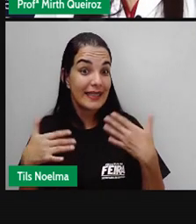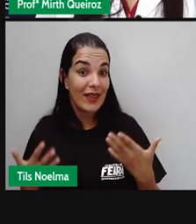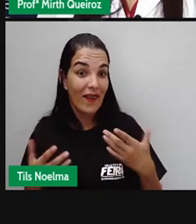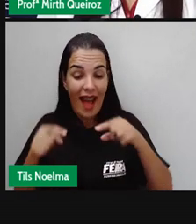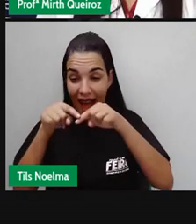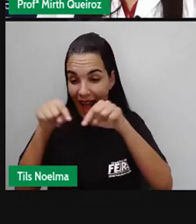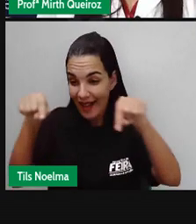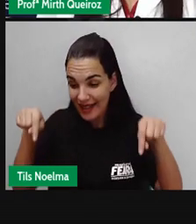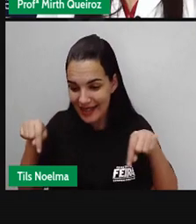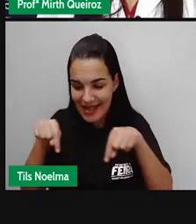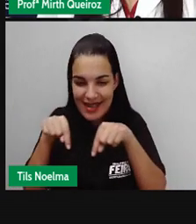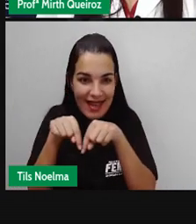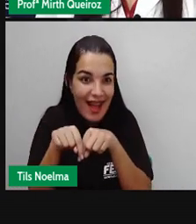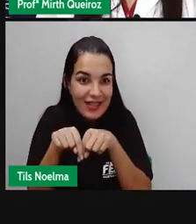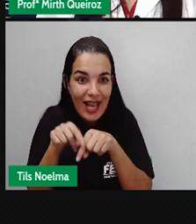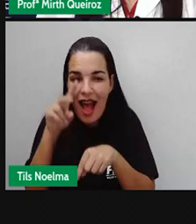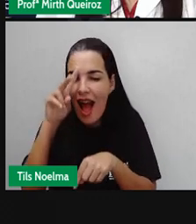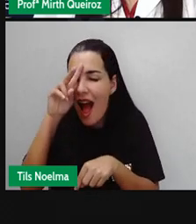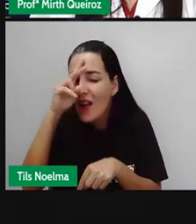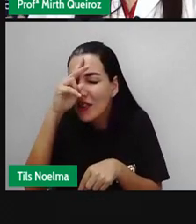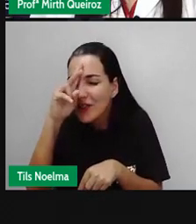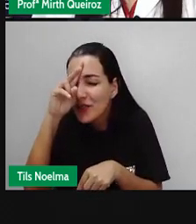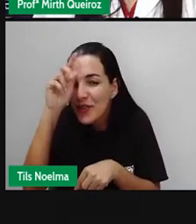Caixa de contos.